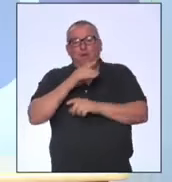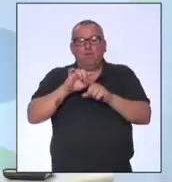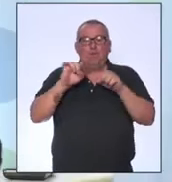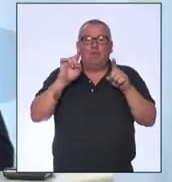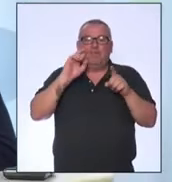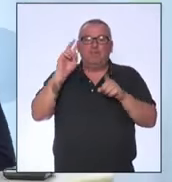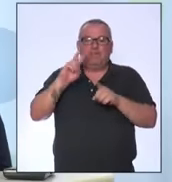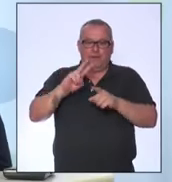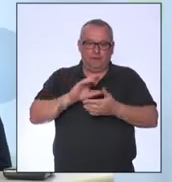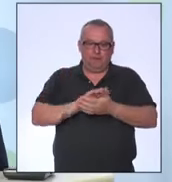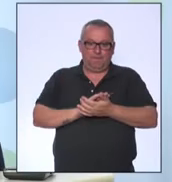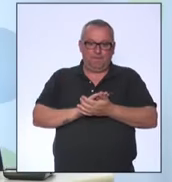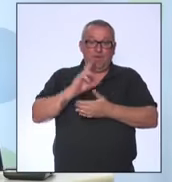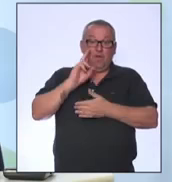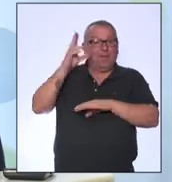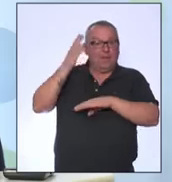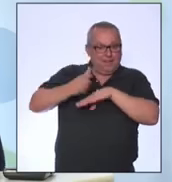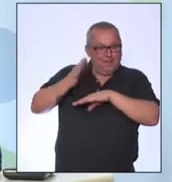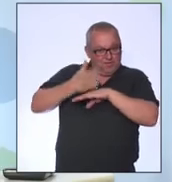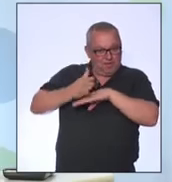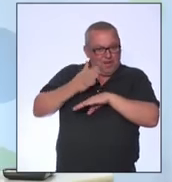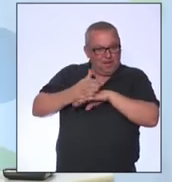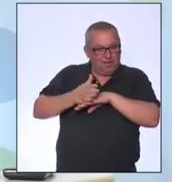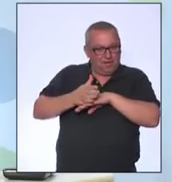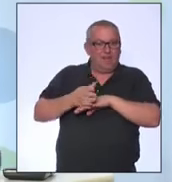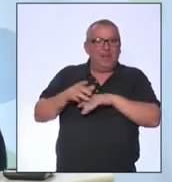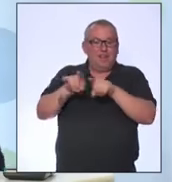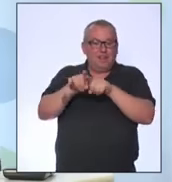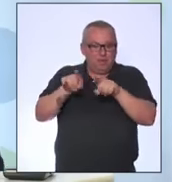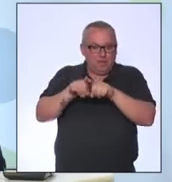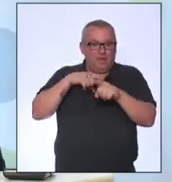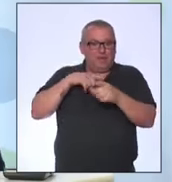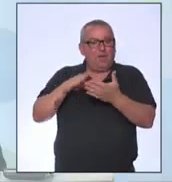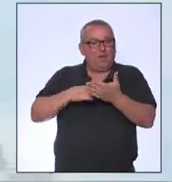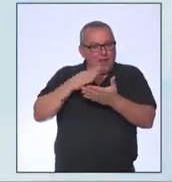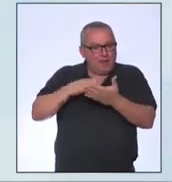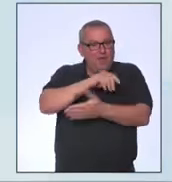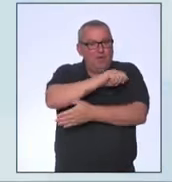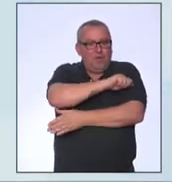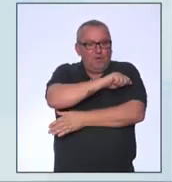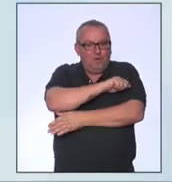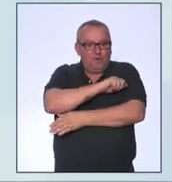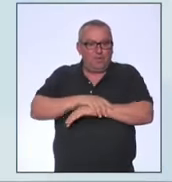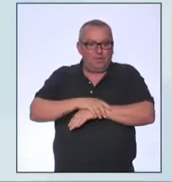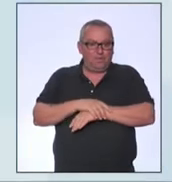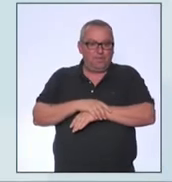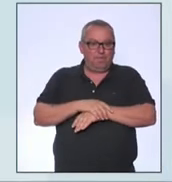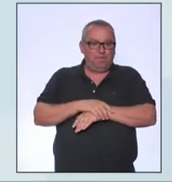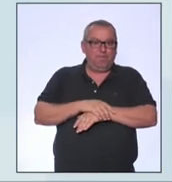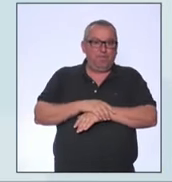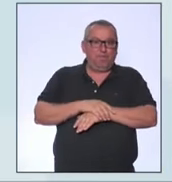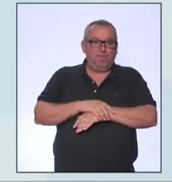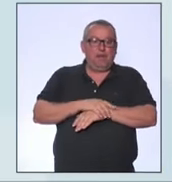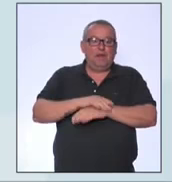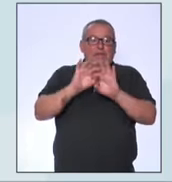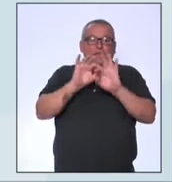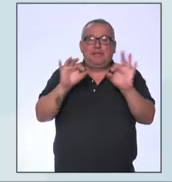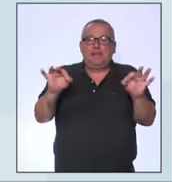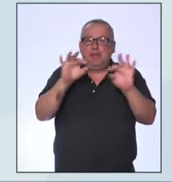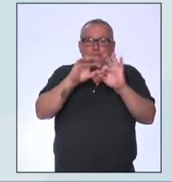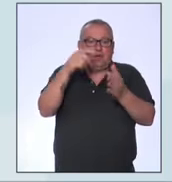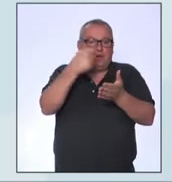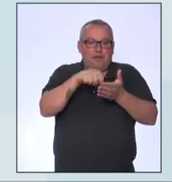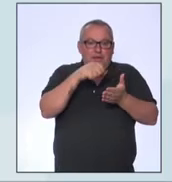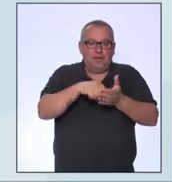lá. Olha essa atividade aqui, pessoal. Uma atividade que também se encontra no caderno do aluno. É uma atividade simples. Escreva os